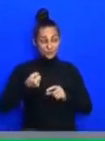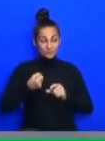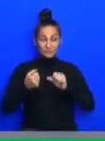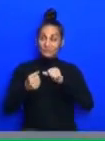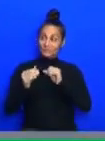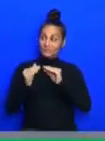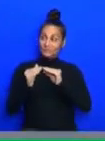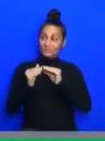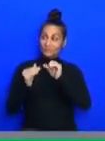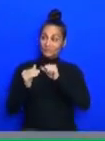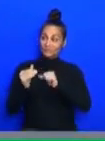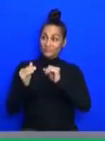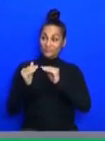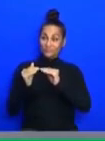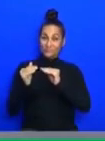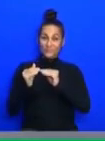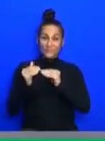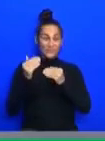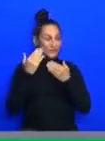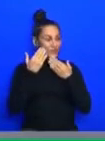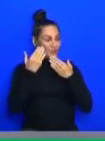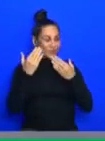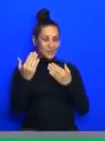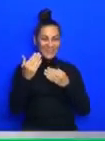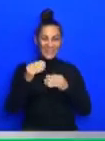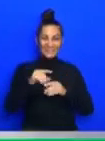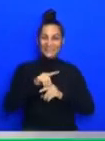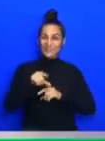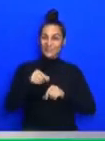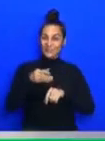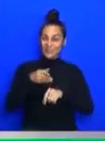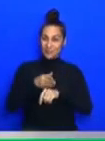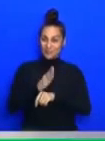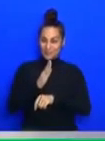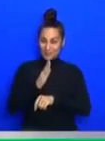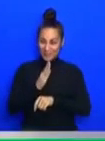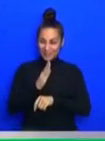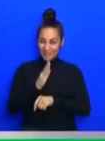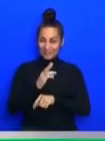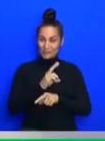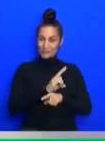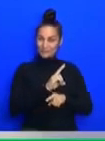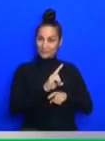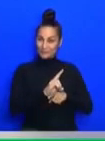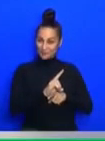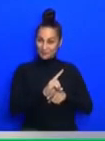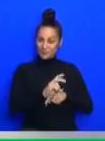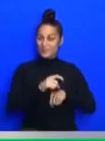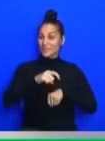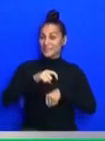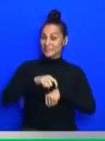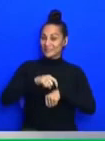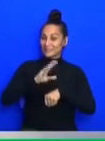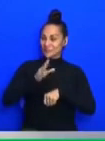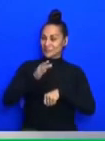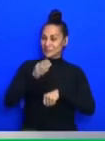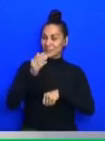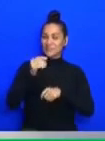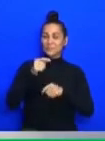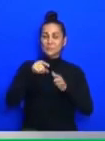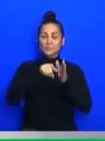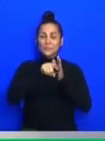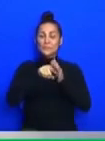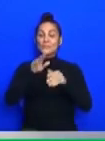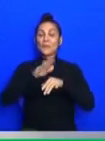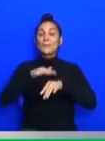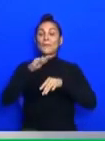sorteadas? Sim, confirmo. Sim, confirmo. Muito obrigada. Sorteio realizado e validado pelas nossas auditoras. Daqui a pouco você pode